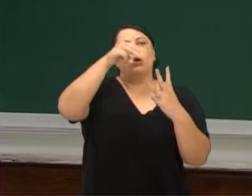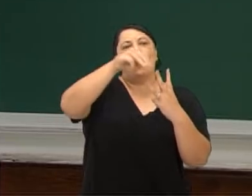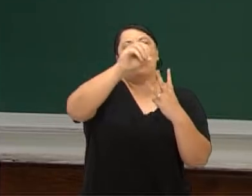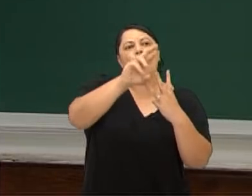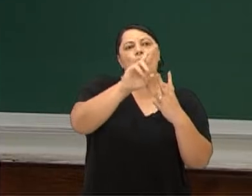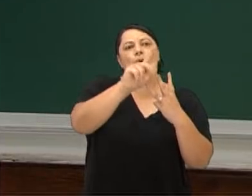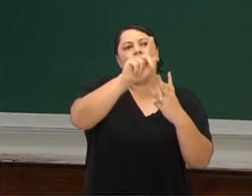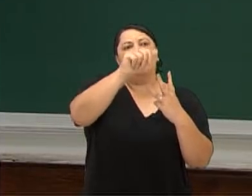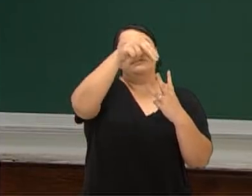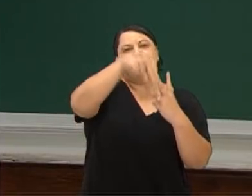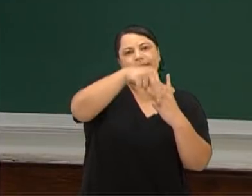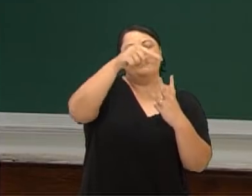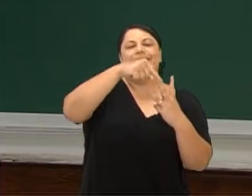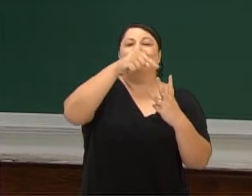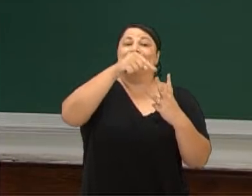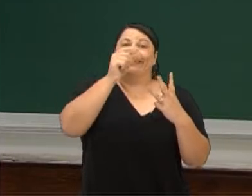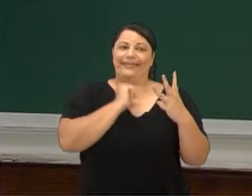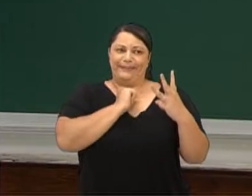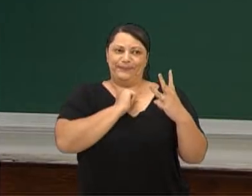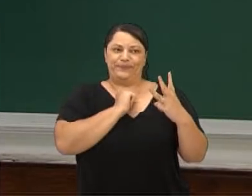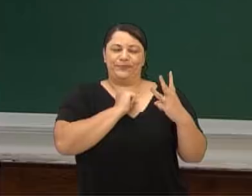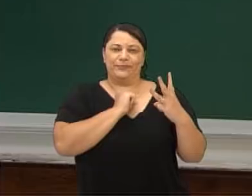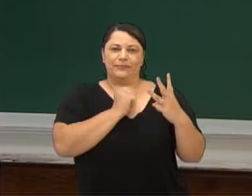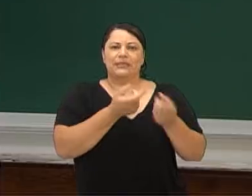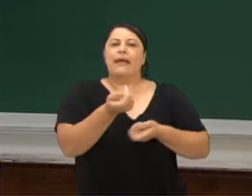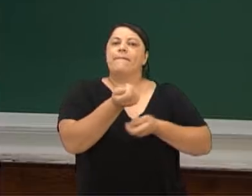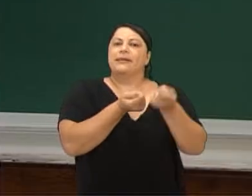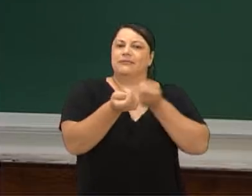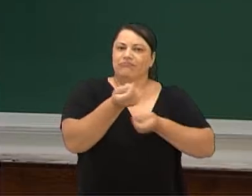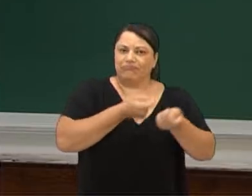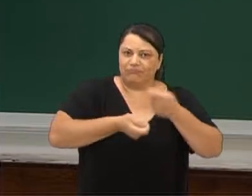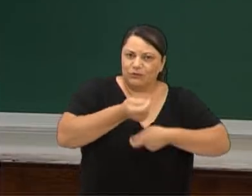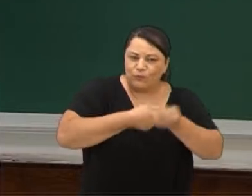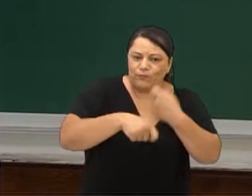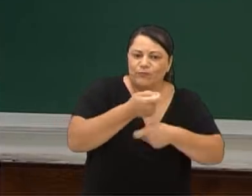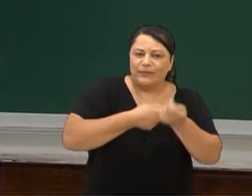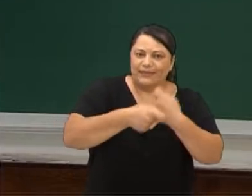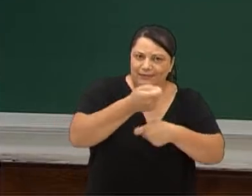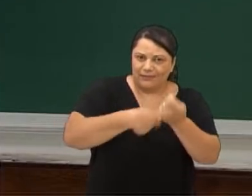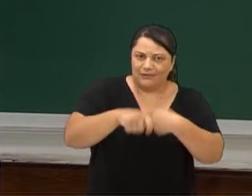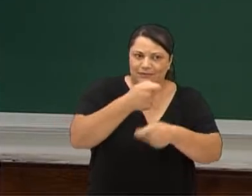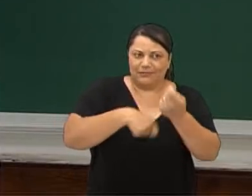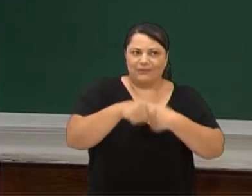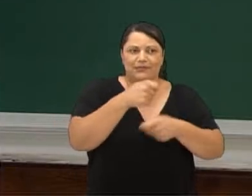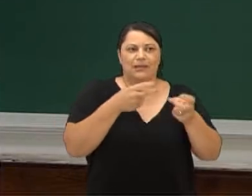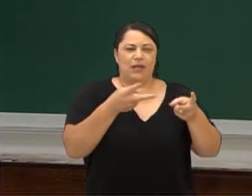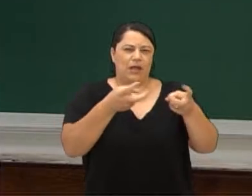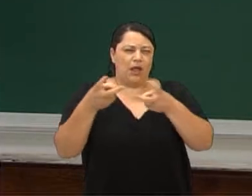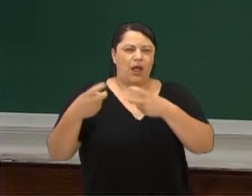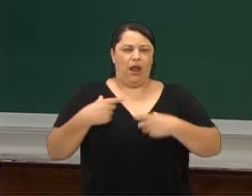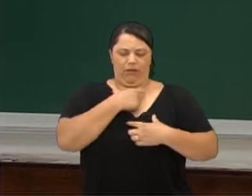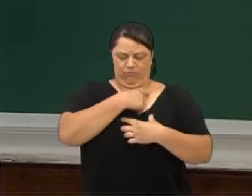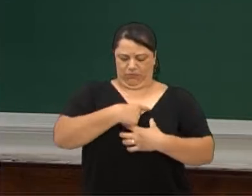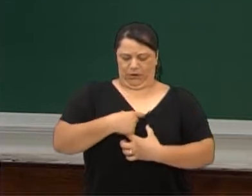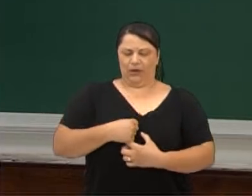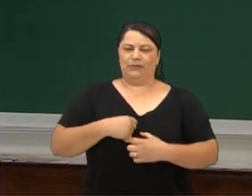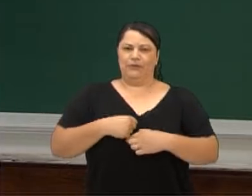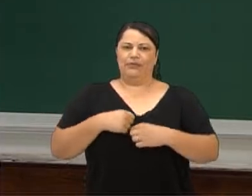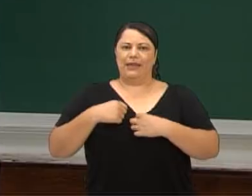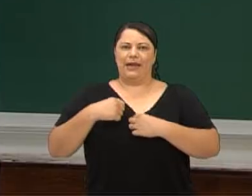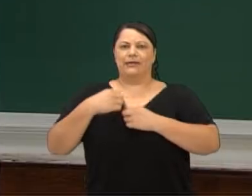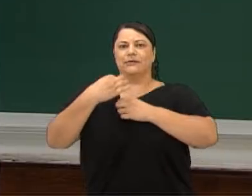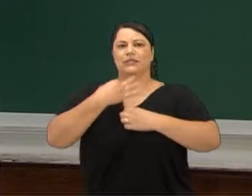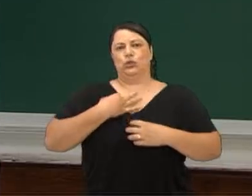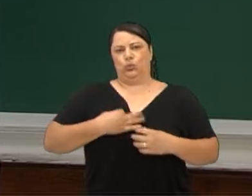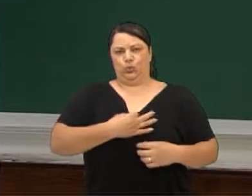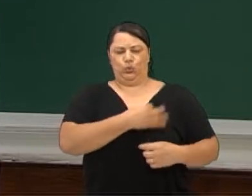charge, representando o quê? A parte financeira. Perceba esse detalhe do colar dele feito de moedas